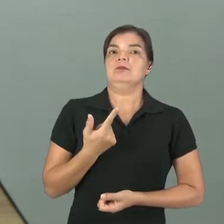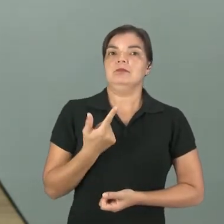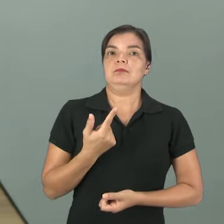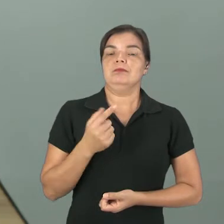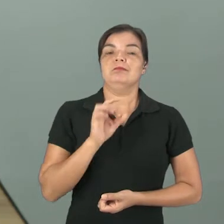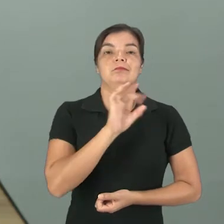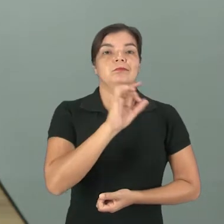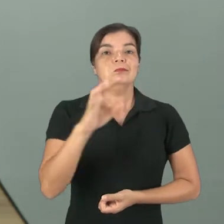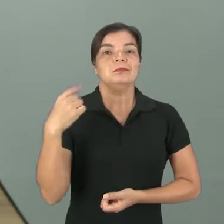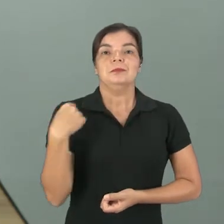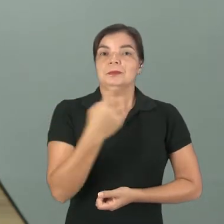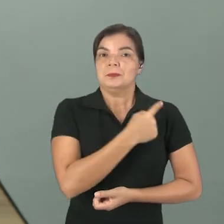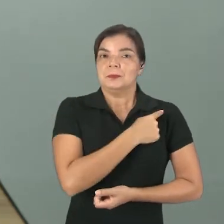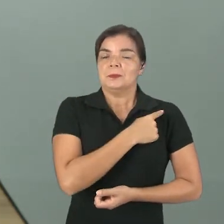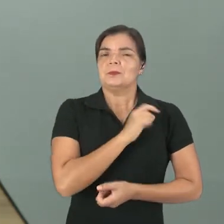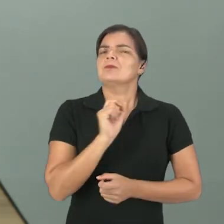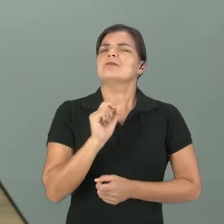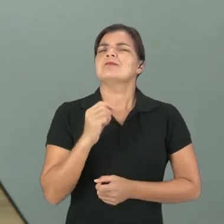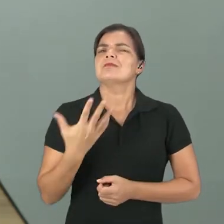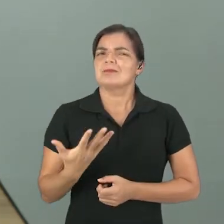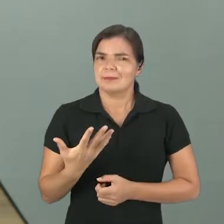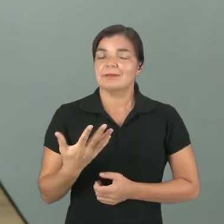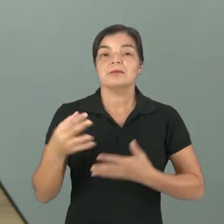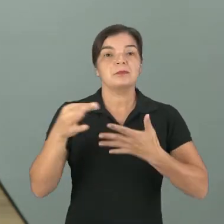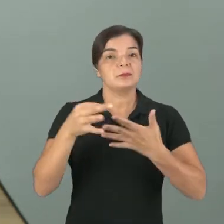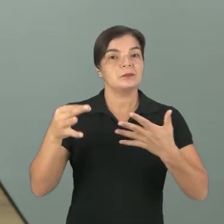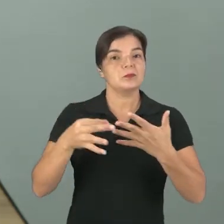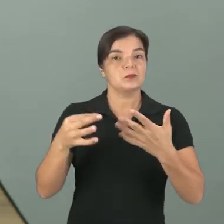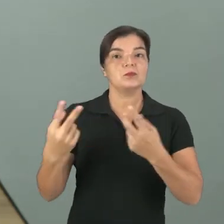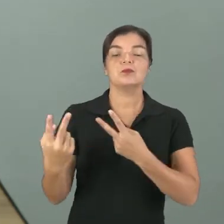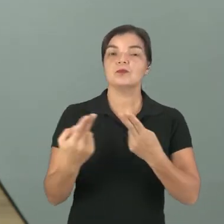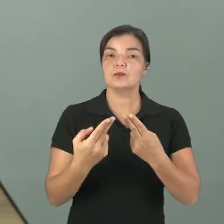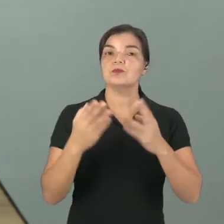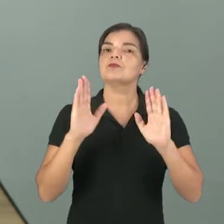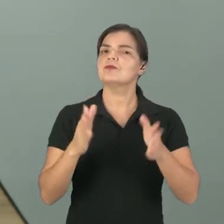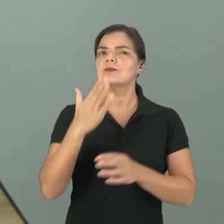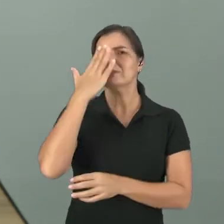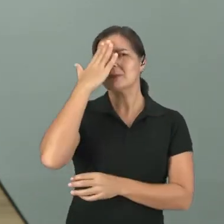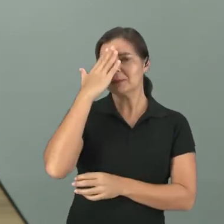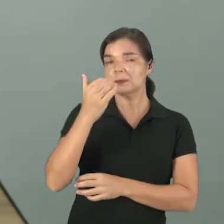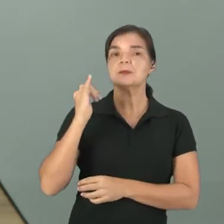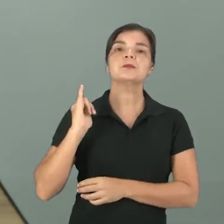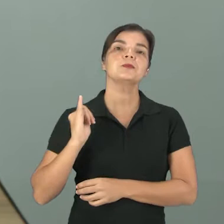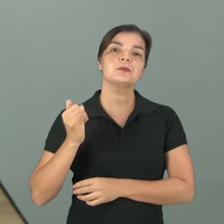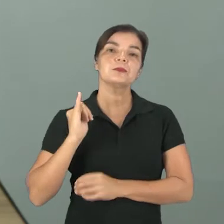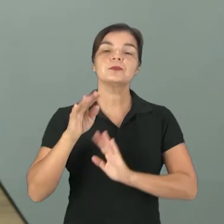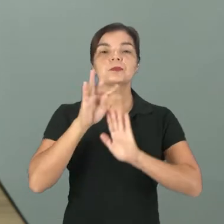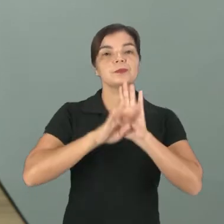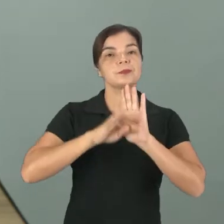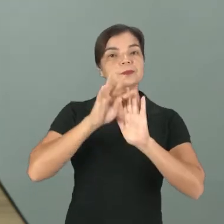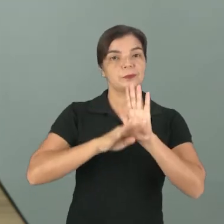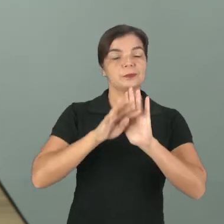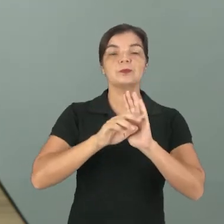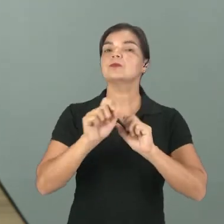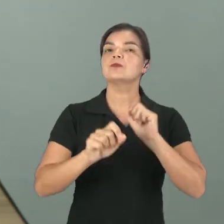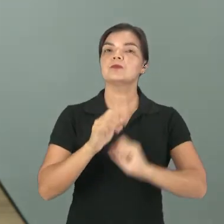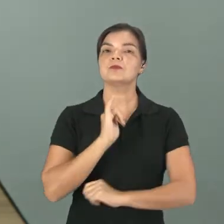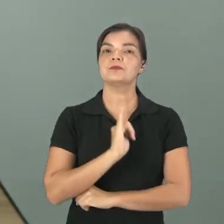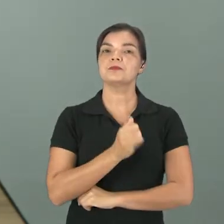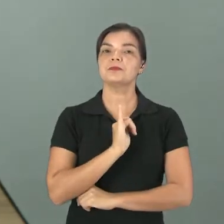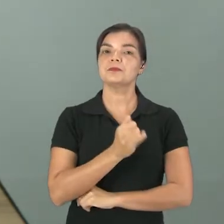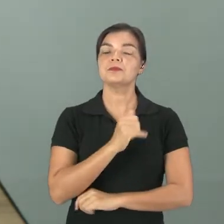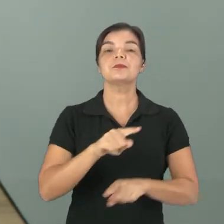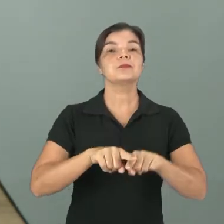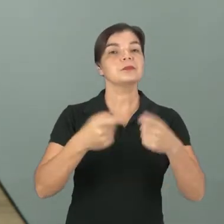nós cada uma dessas histórias? O que será que há de elementos em comum? Nós já sabemos que os contos são textos narrativos. Logo,